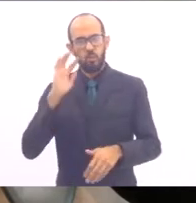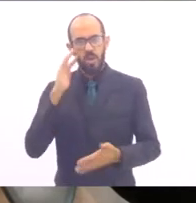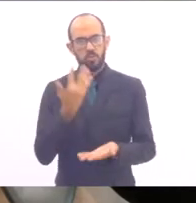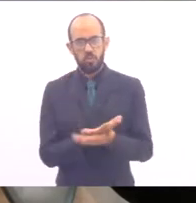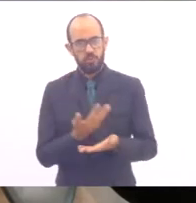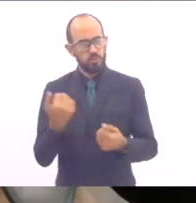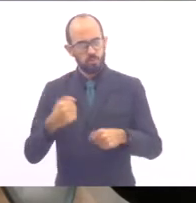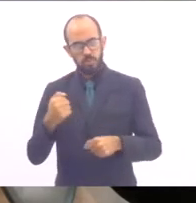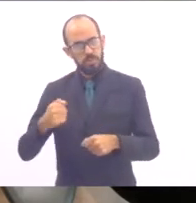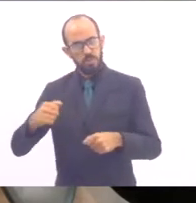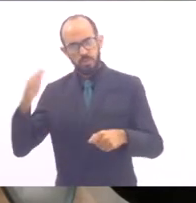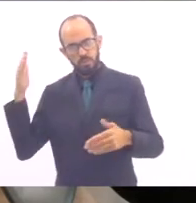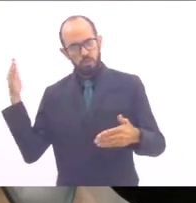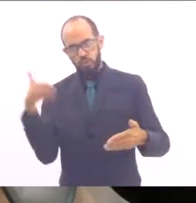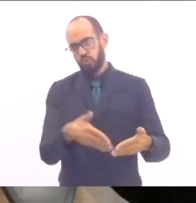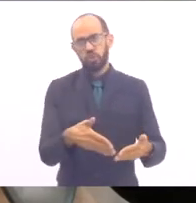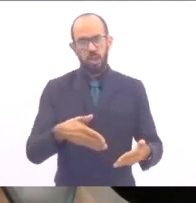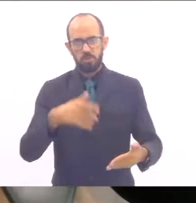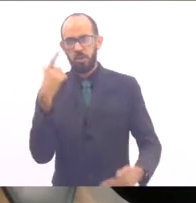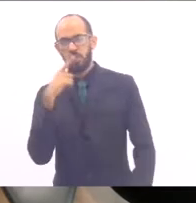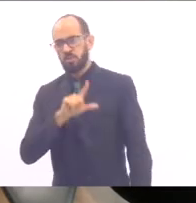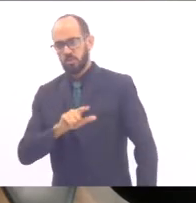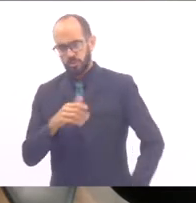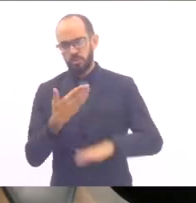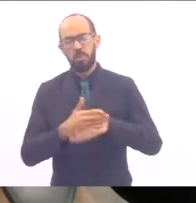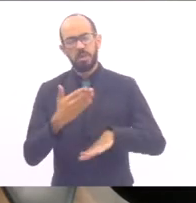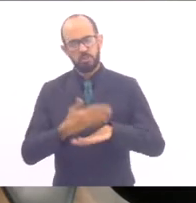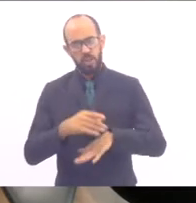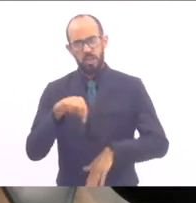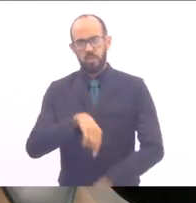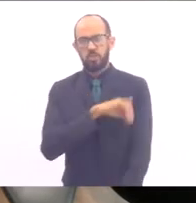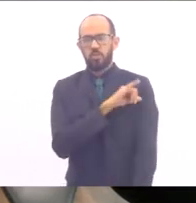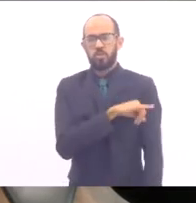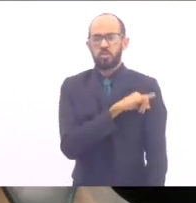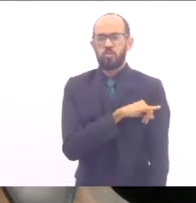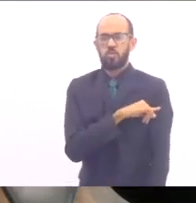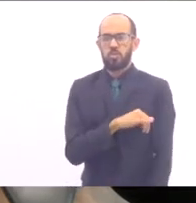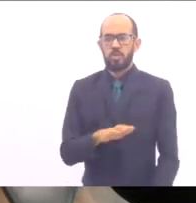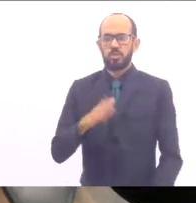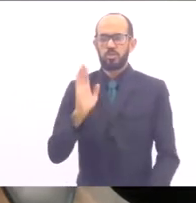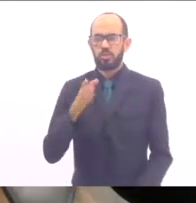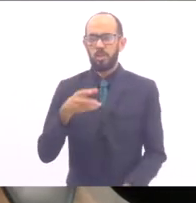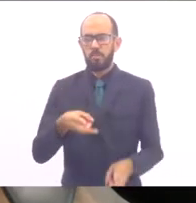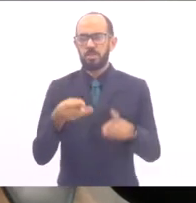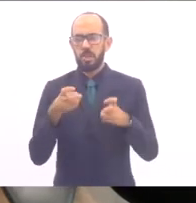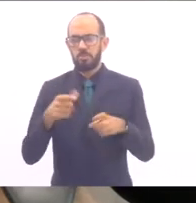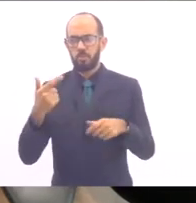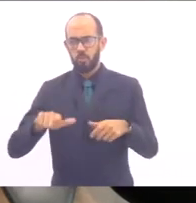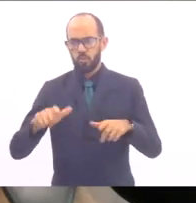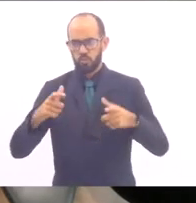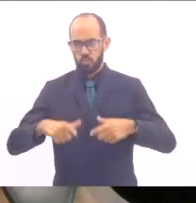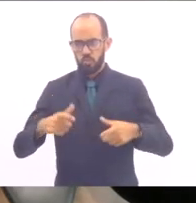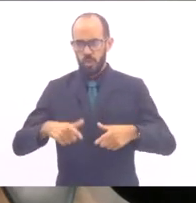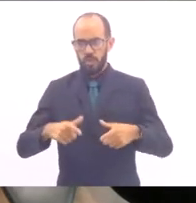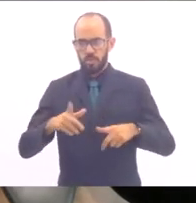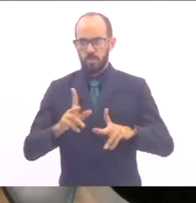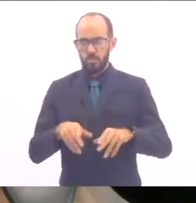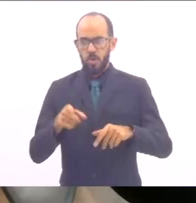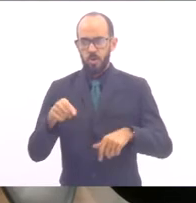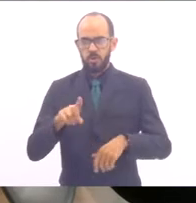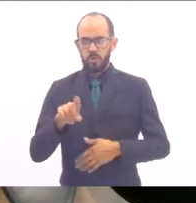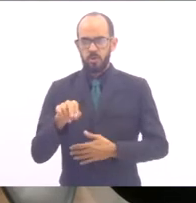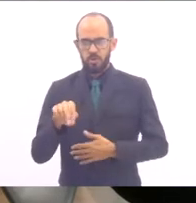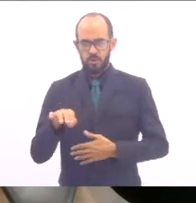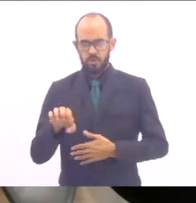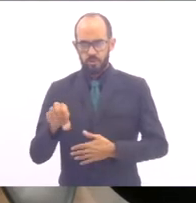isso aí possa se tornar realidade no Rio de Janeiro. Né? A gente já vê isso em outros... em outros locais, né, como a própria Denise